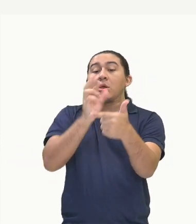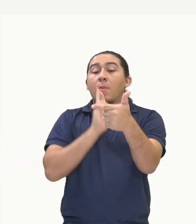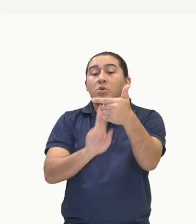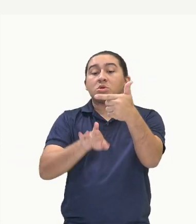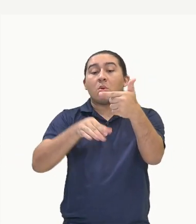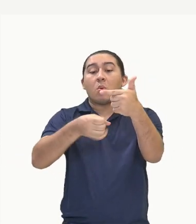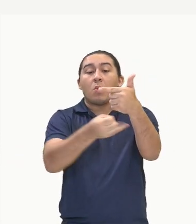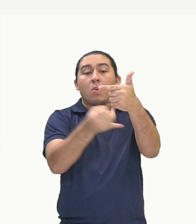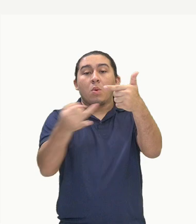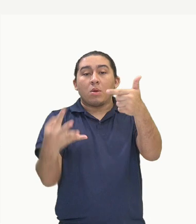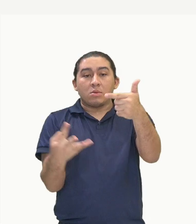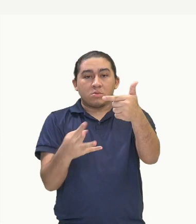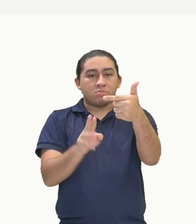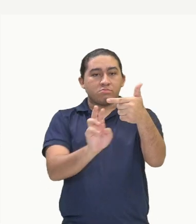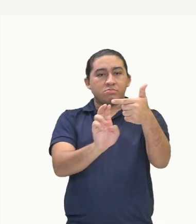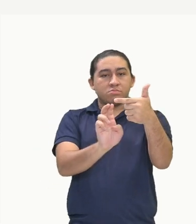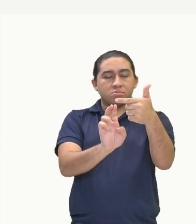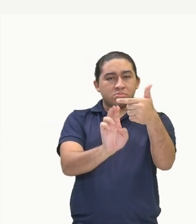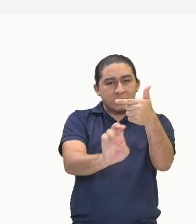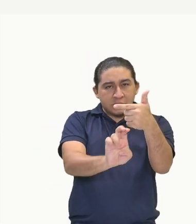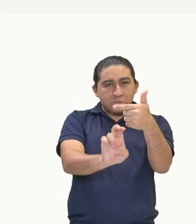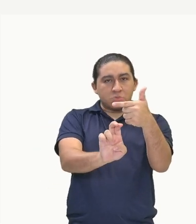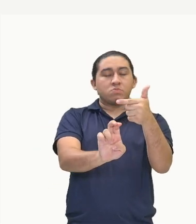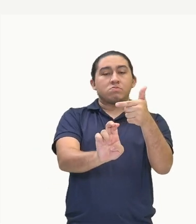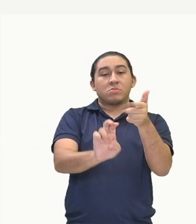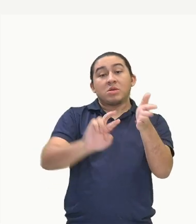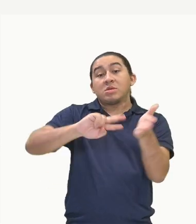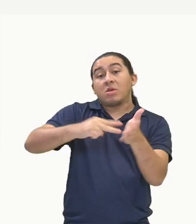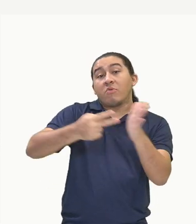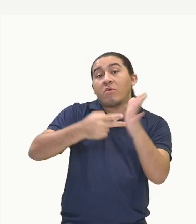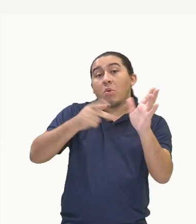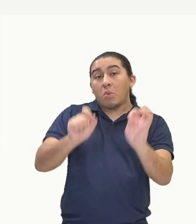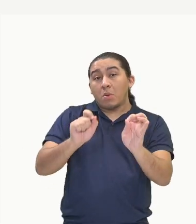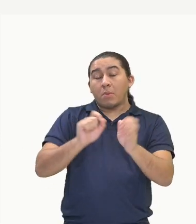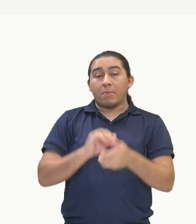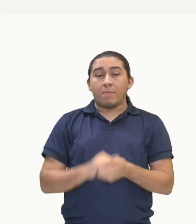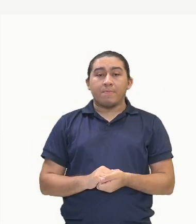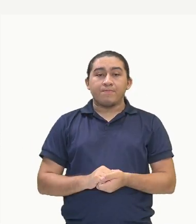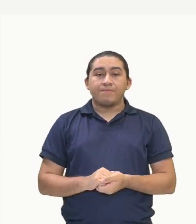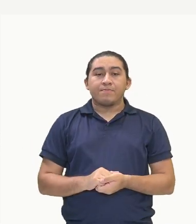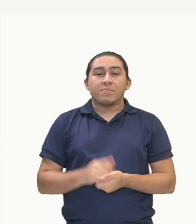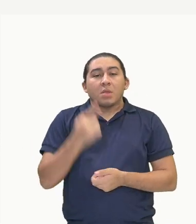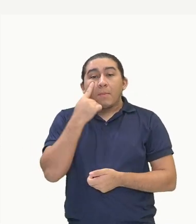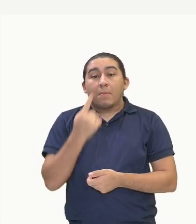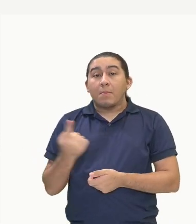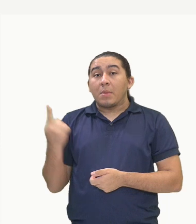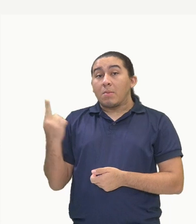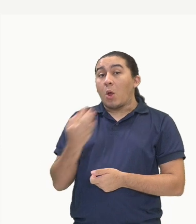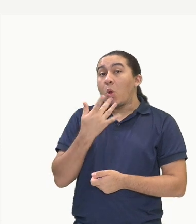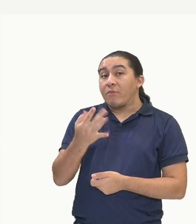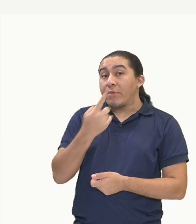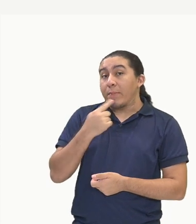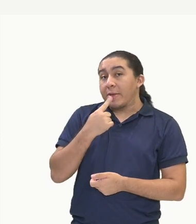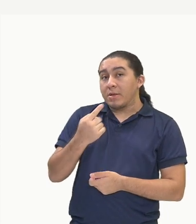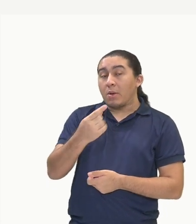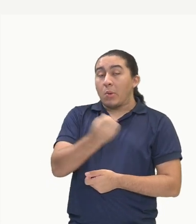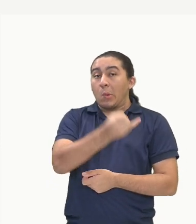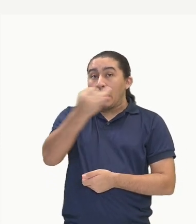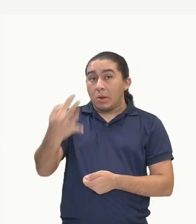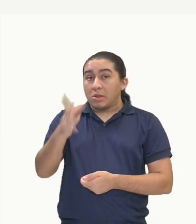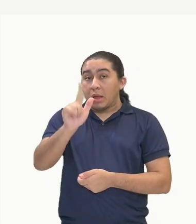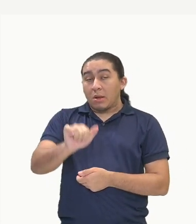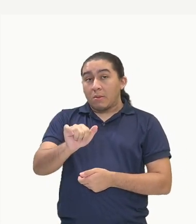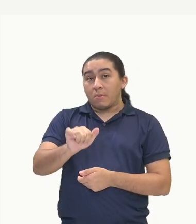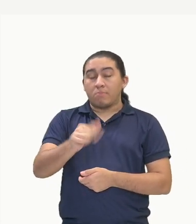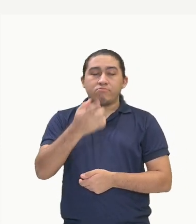Deu 5. Significa que cada parte dessa aqui, ó, é quanto? É 5.